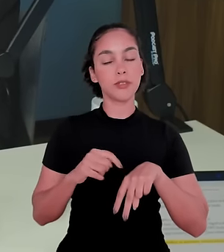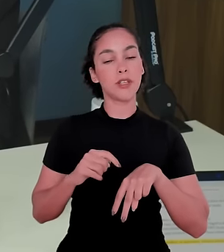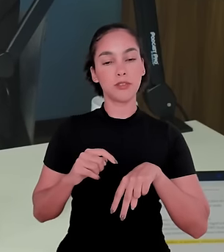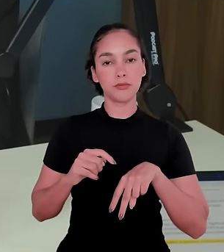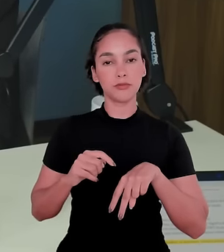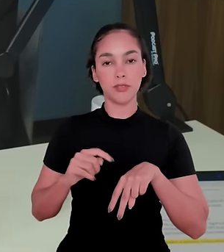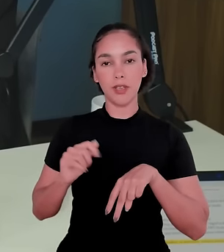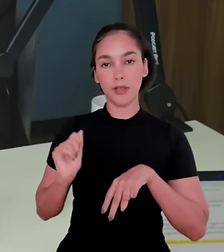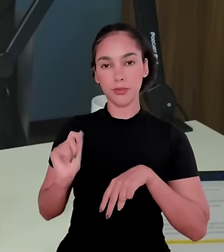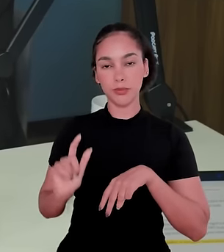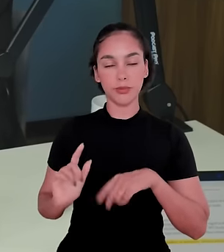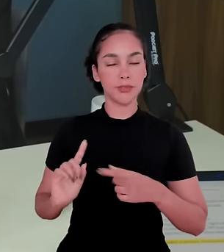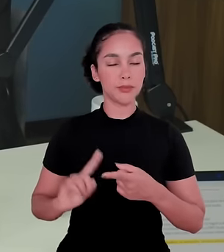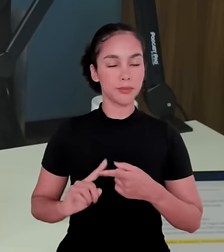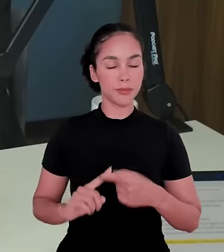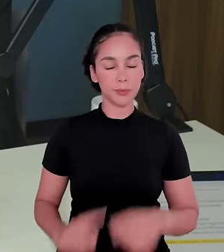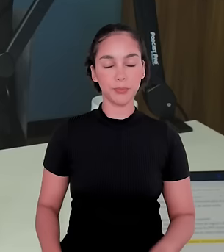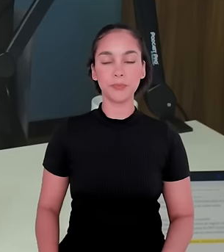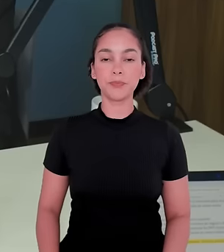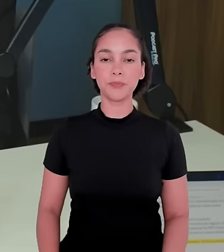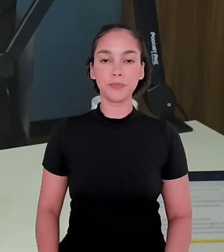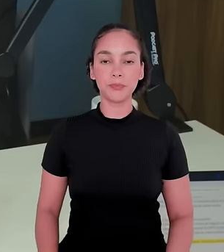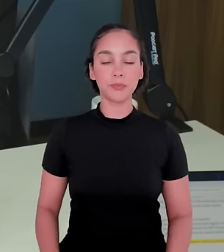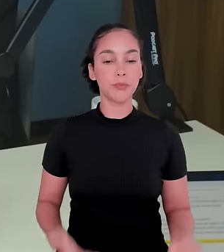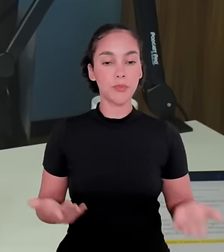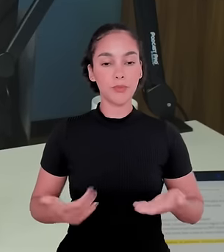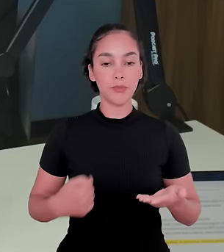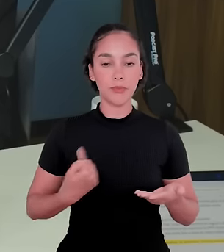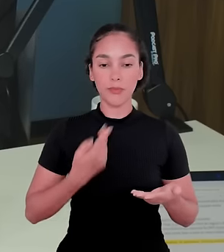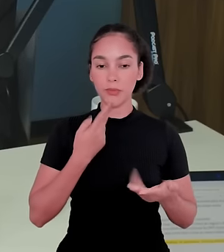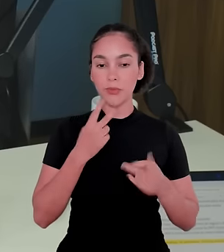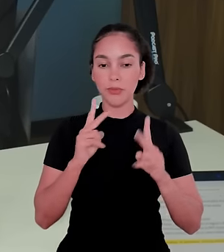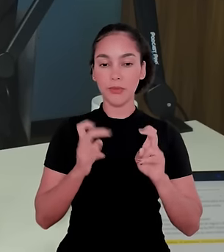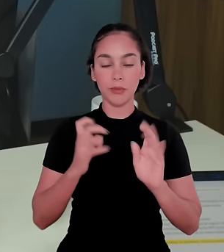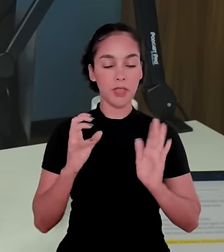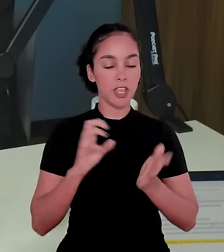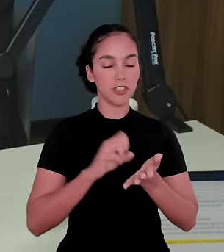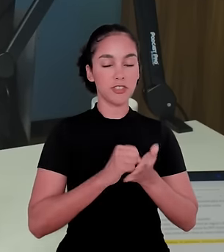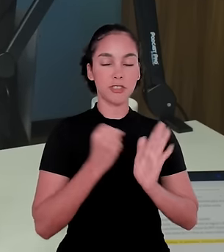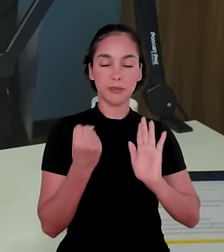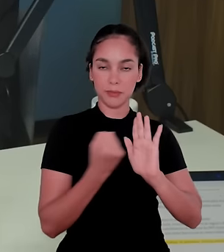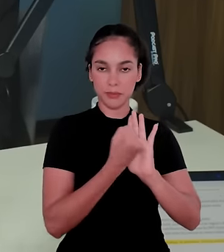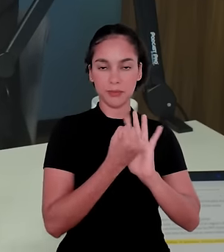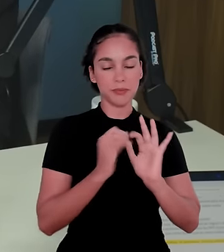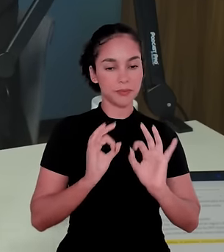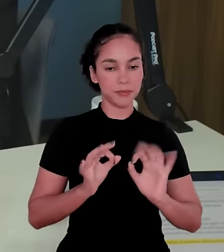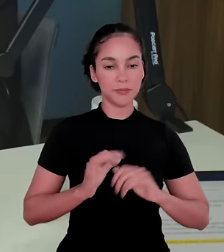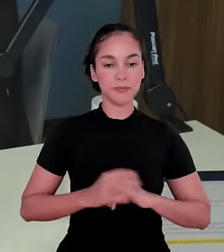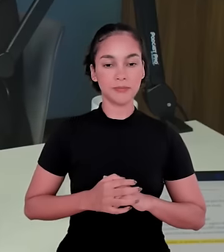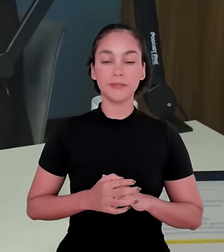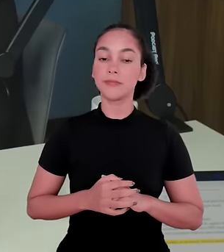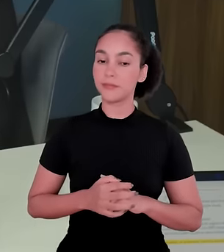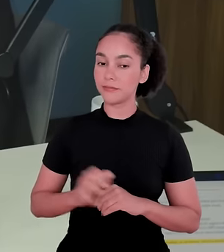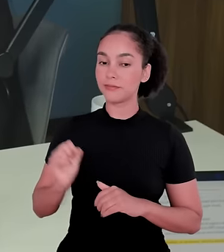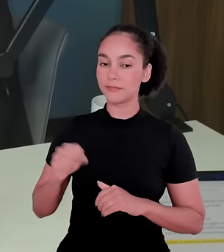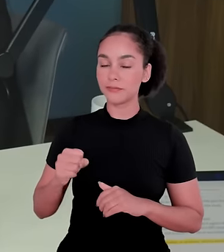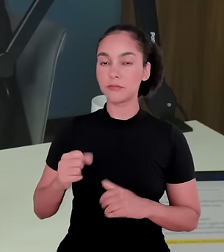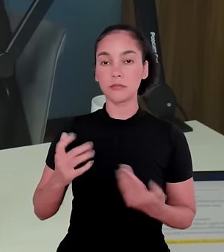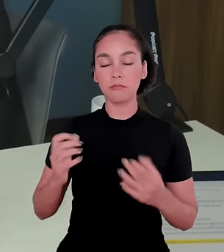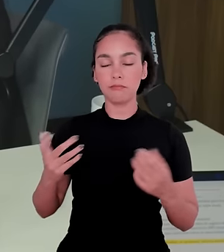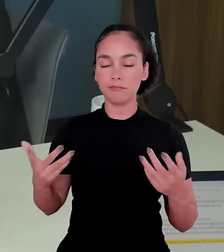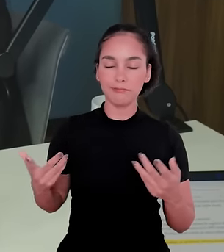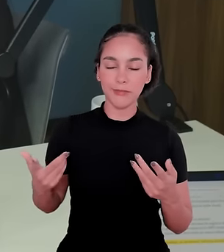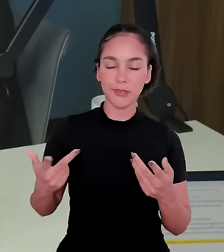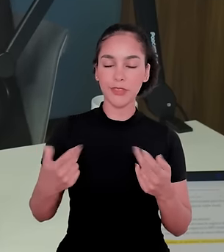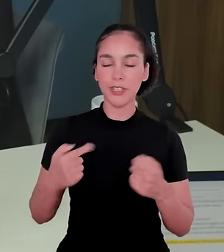azul também eh E hoje nós vamos tratar do assunto registro de marcas né Eline exatamente E aí assim para abrilhantar mais